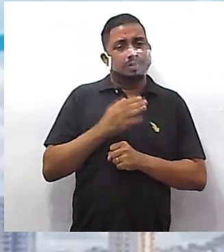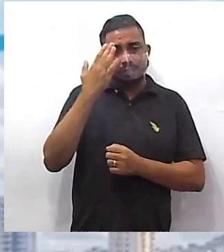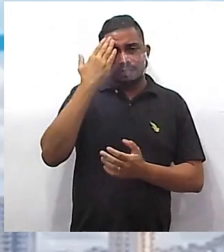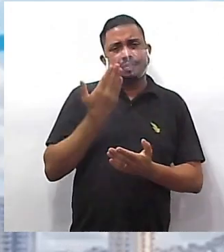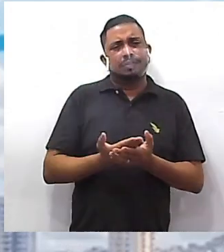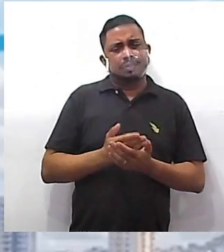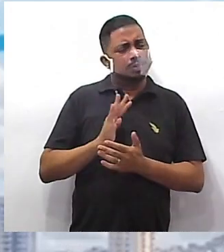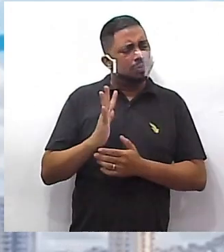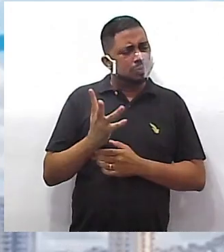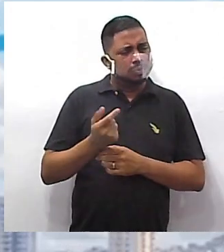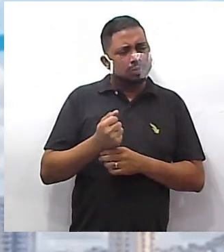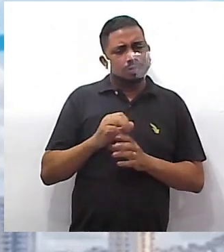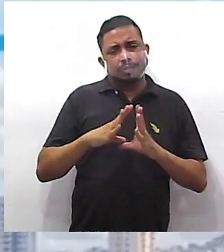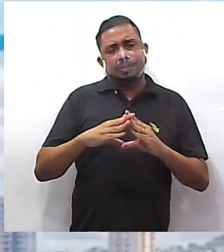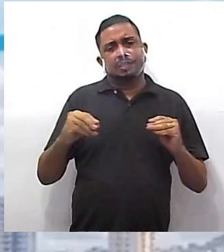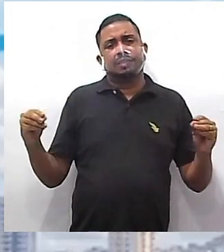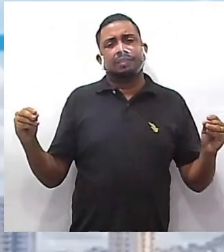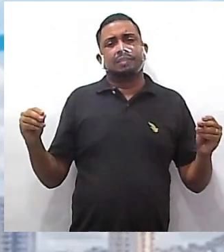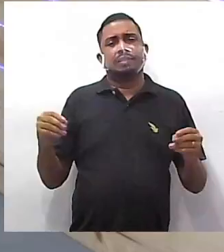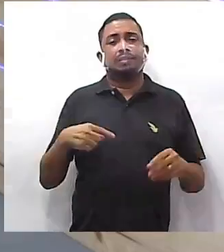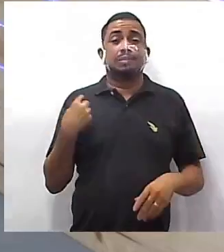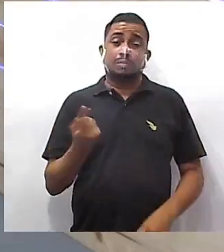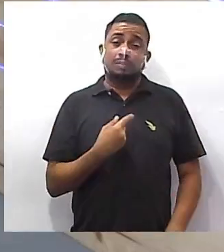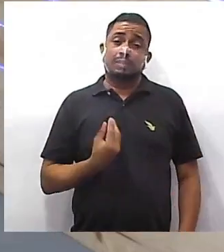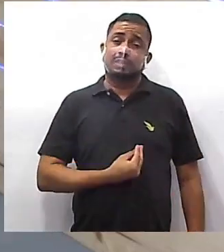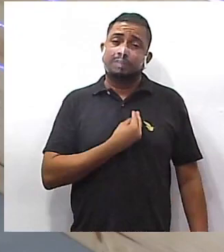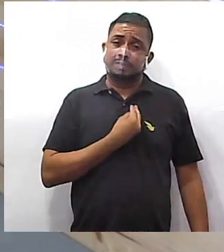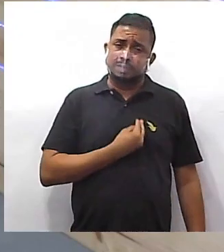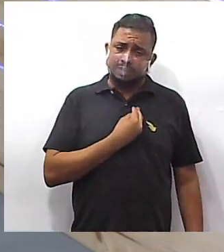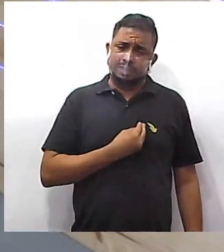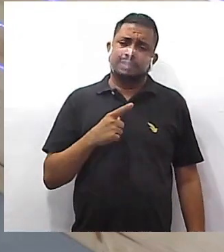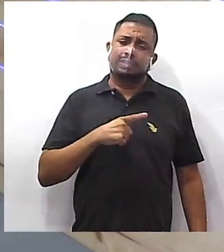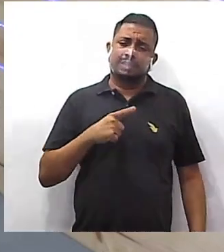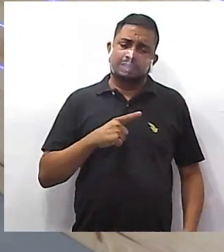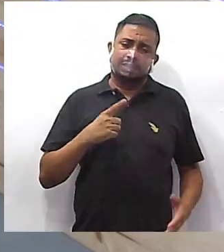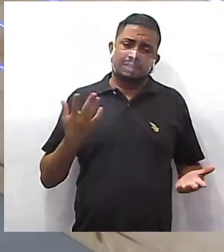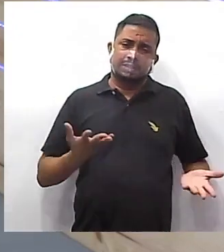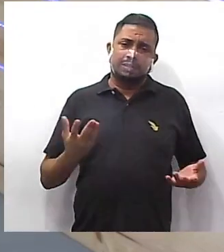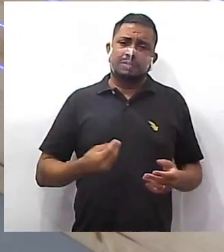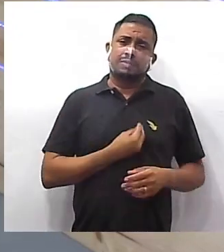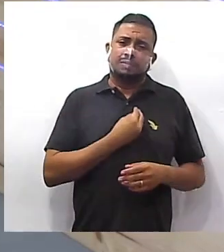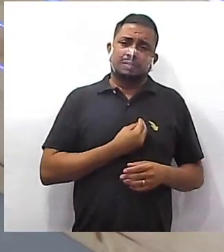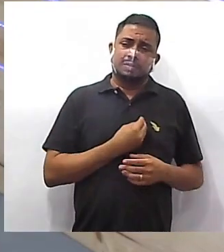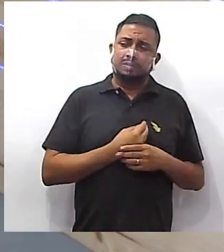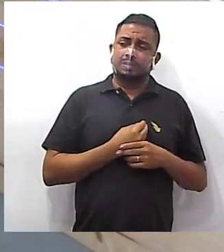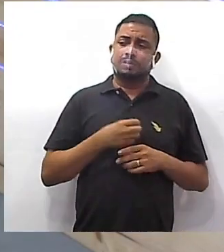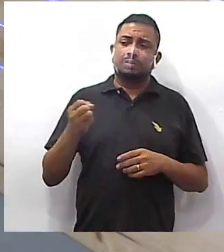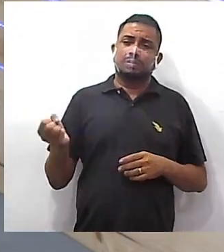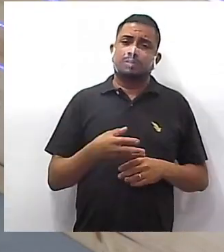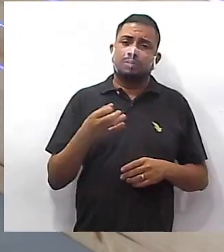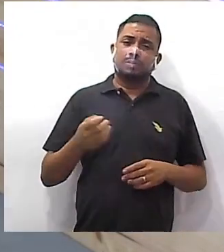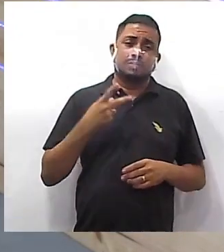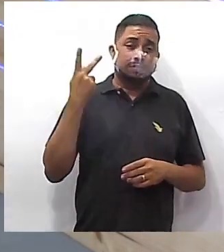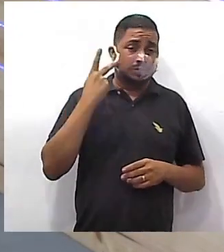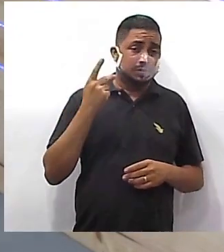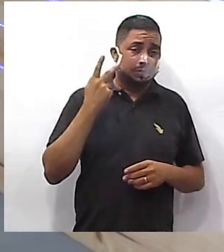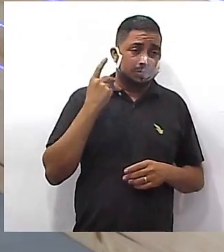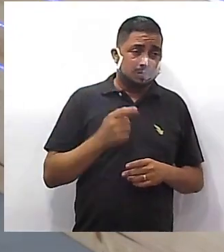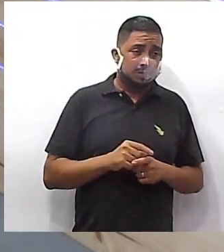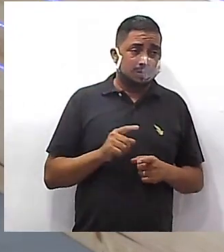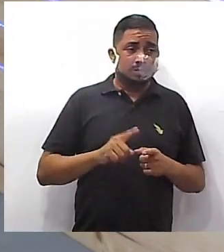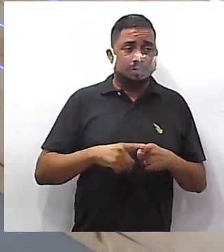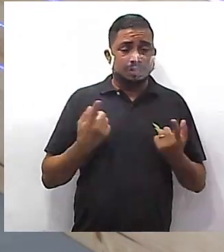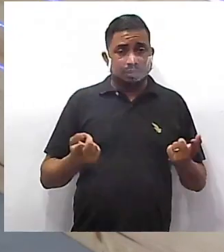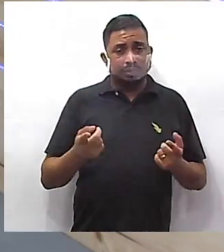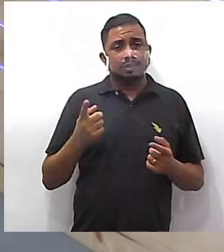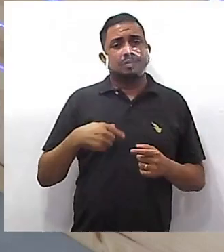vai passar. E a nossa vida está agora, a gente vivenciando um novo normal, não é isso? Mas